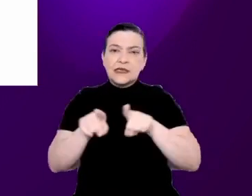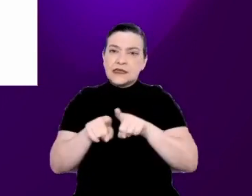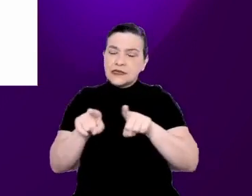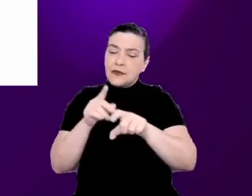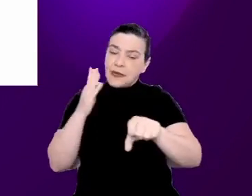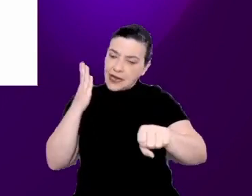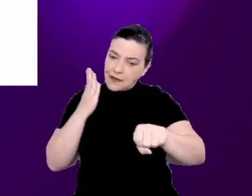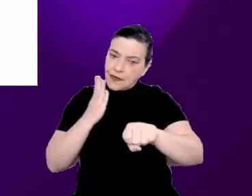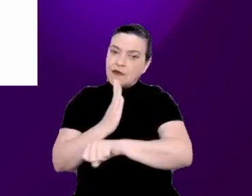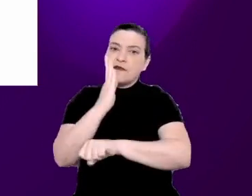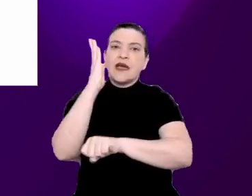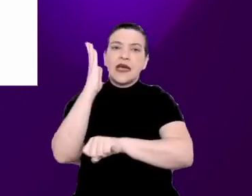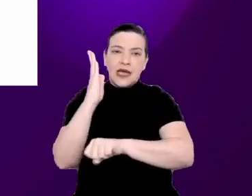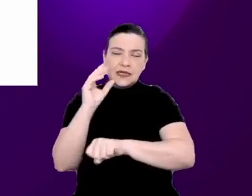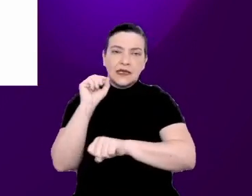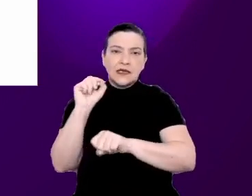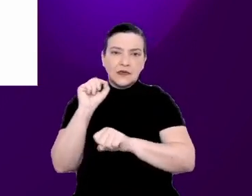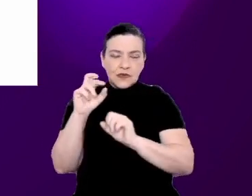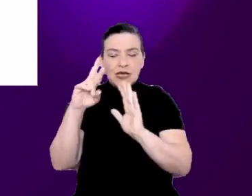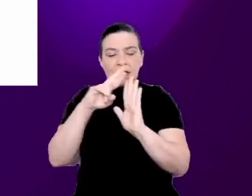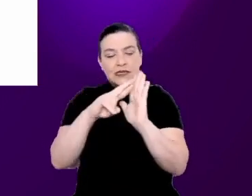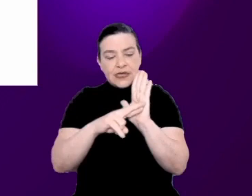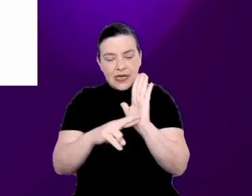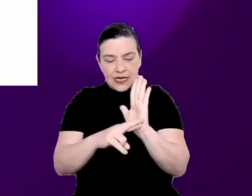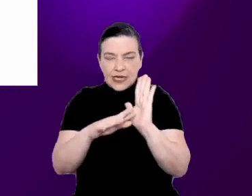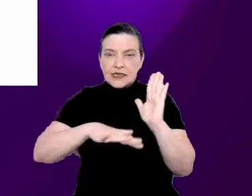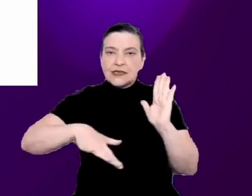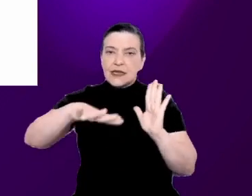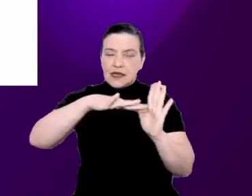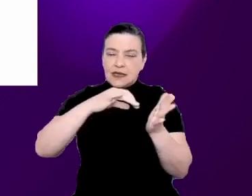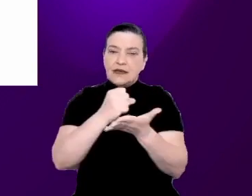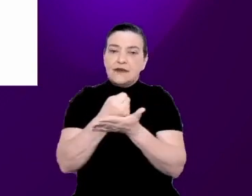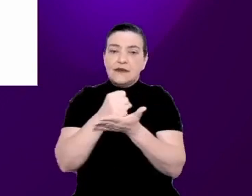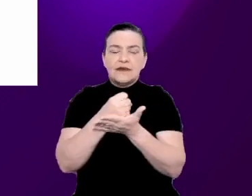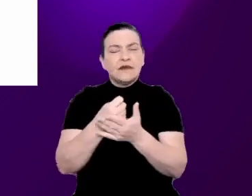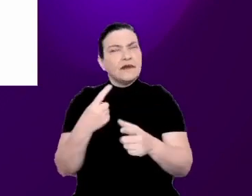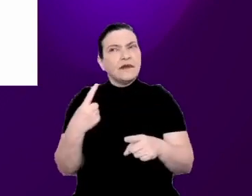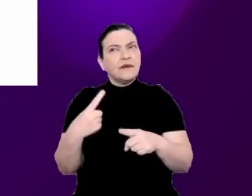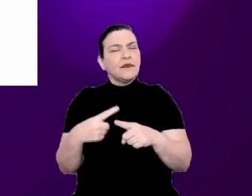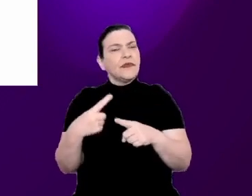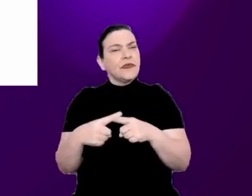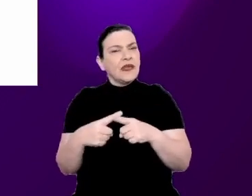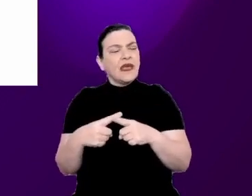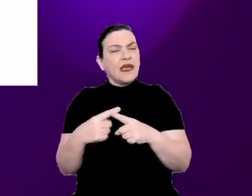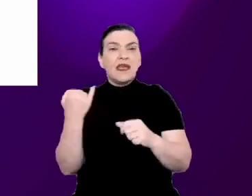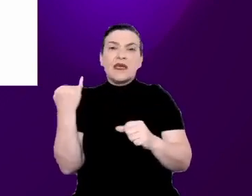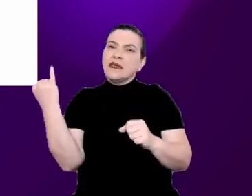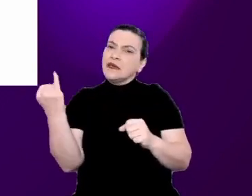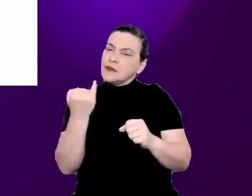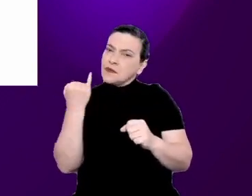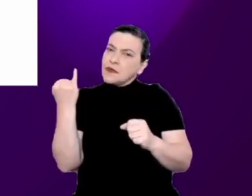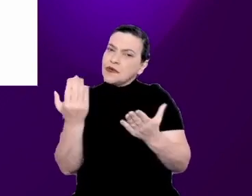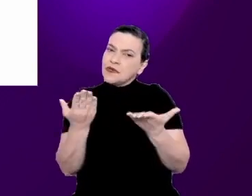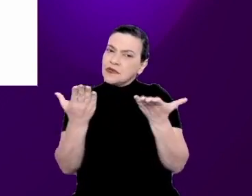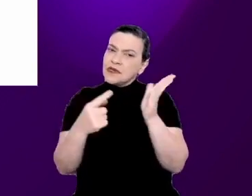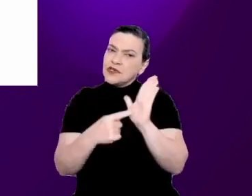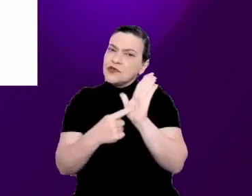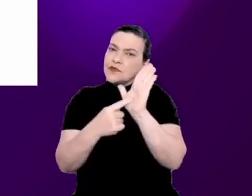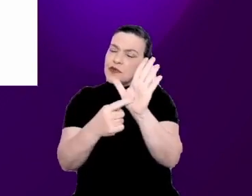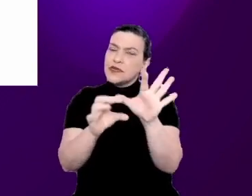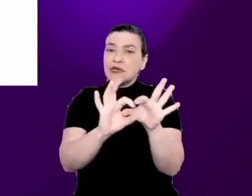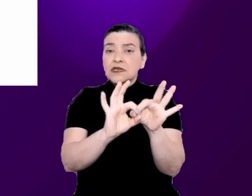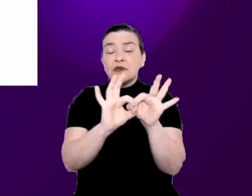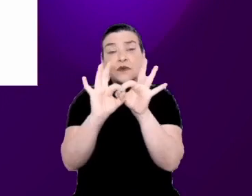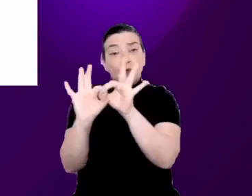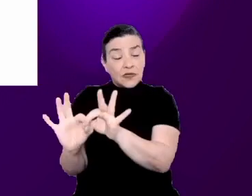regulamentadas as atribuições clínicas do farmacêutico. Por que eu achei importante trazer esse contexto para vocês? Porque